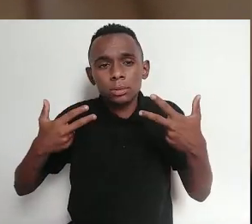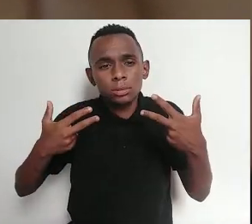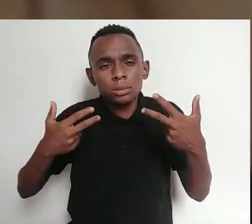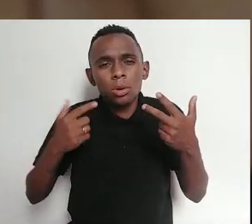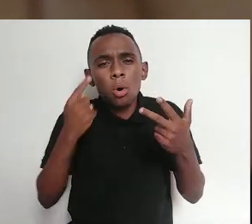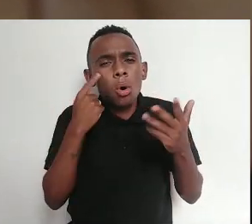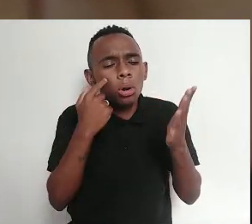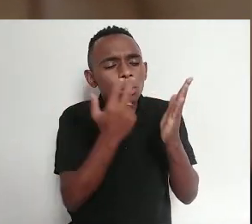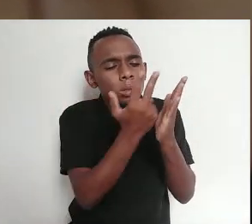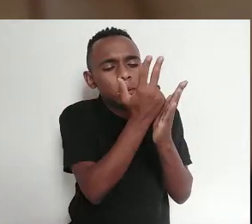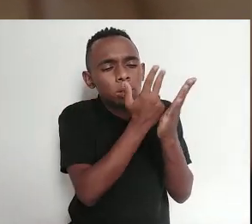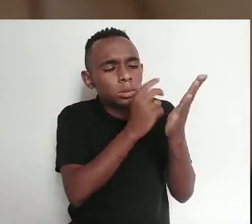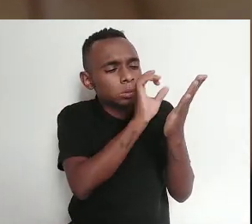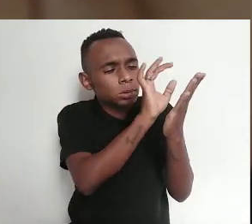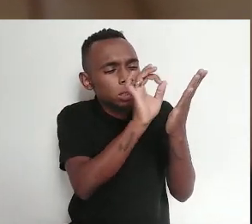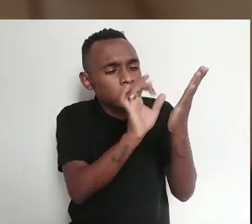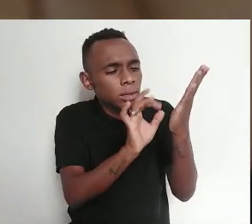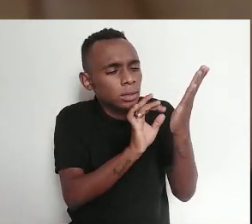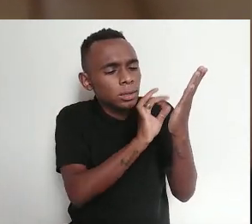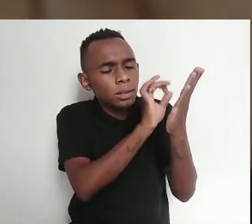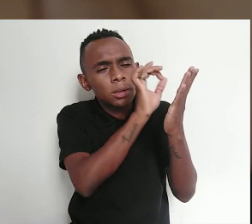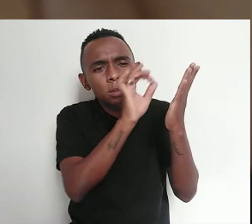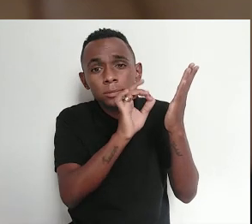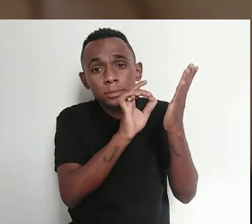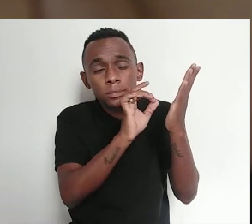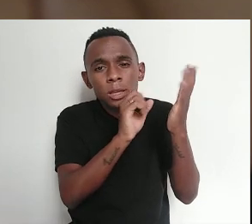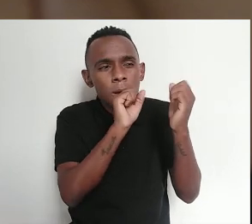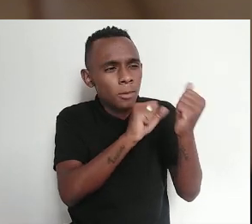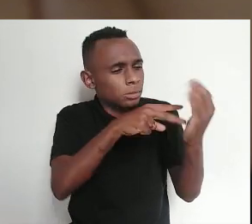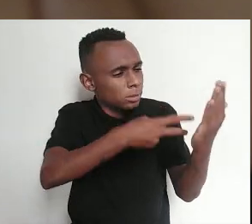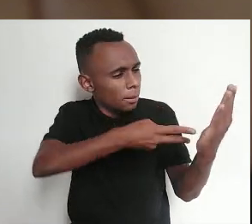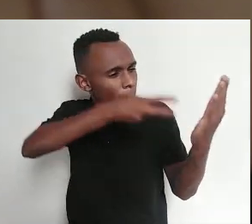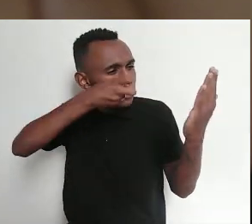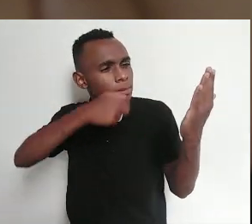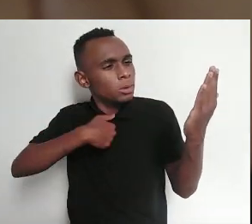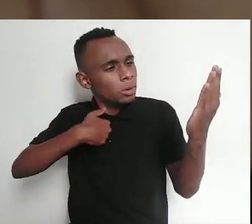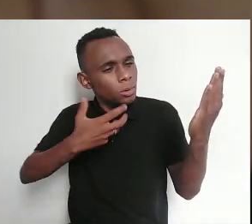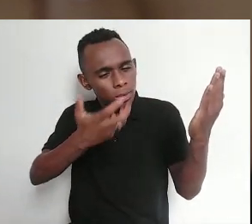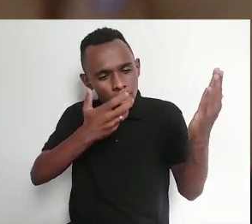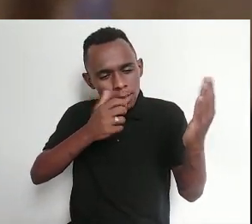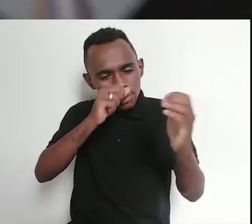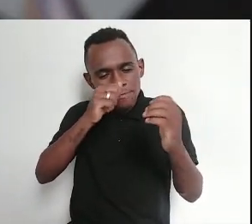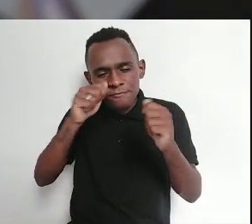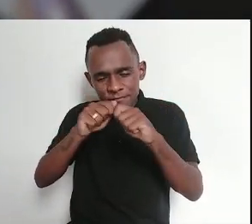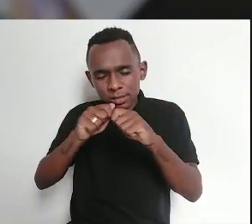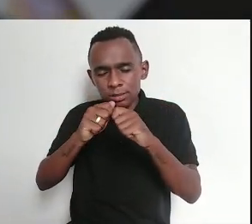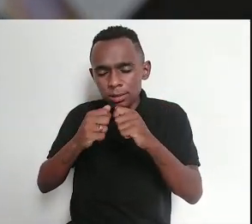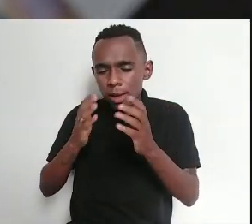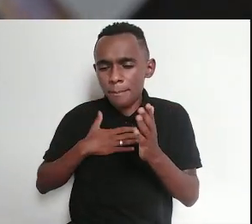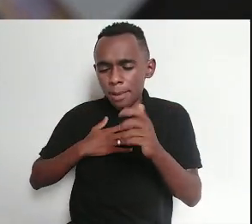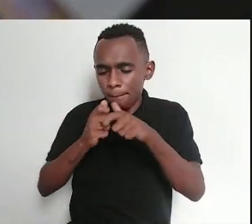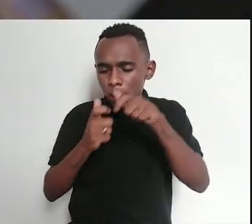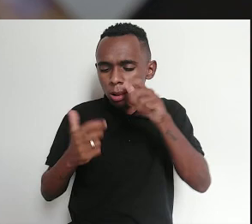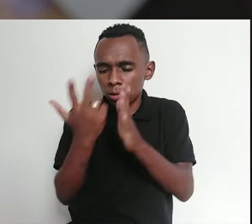o desenho, os detalhes. Isso também pode inspirar a gente na hora de desenhar a nossa mandala. E